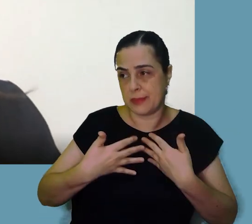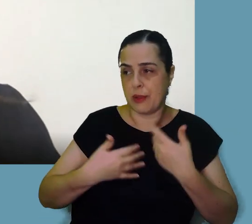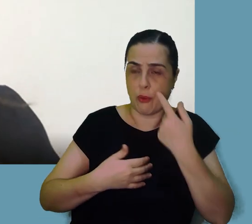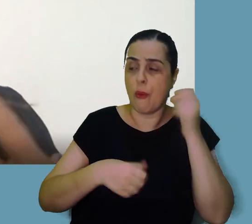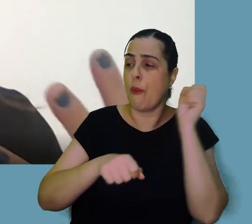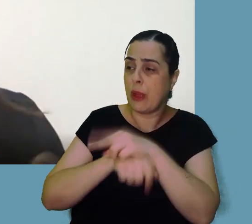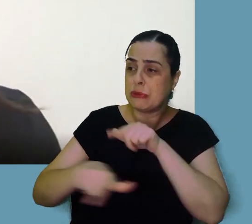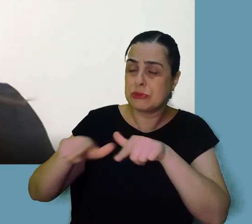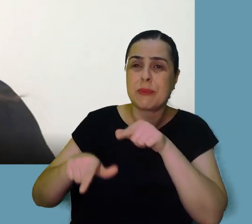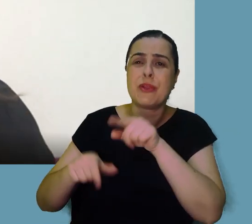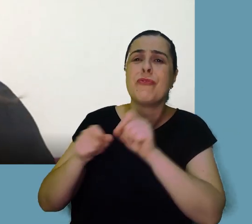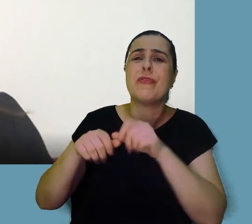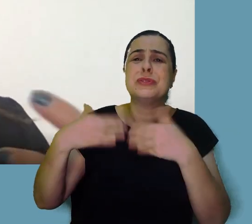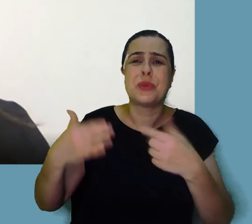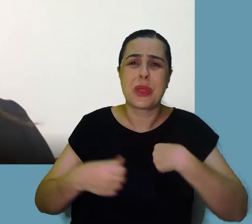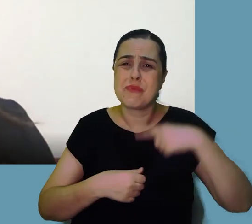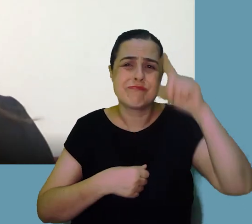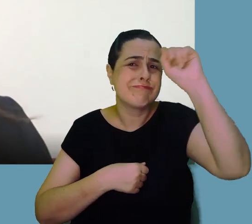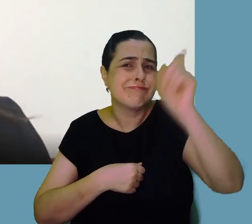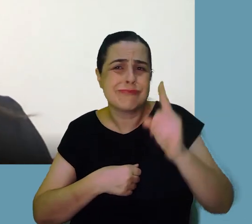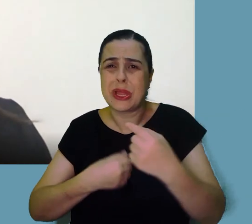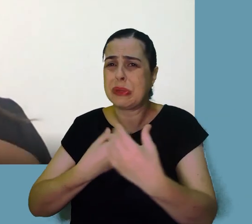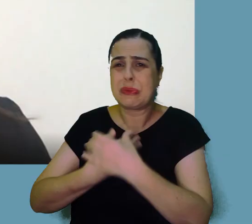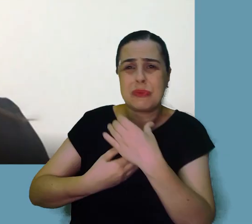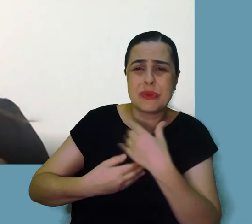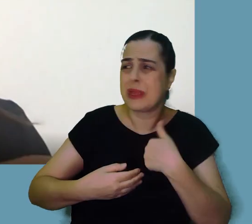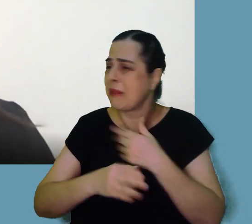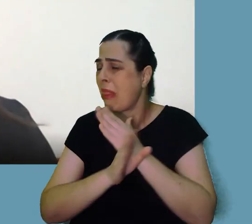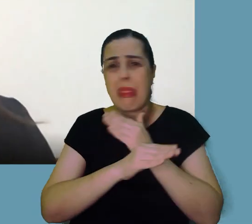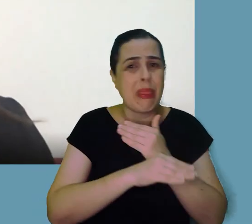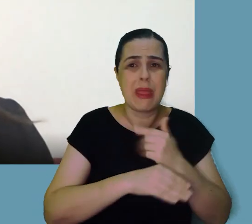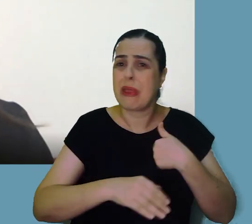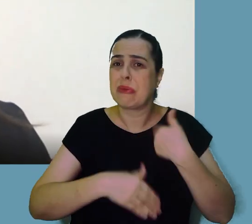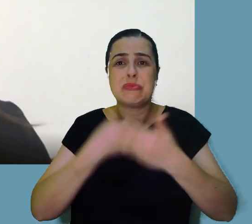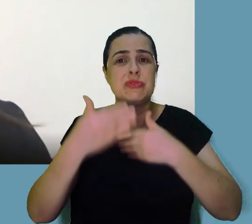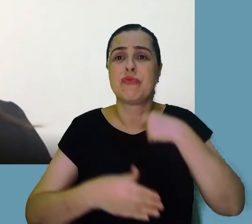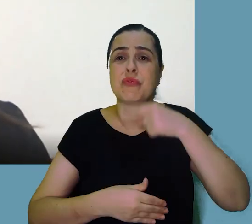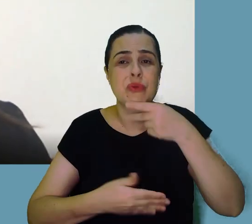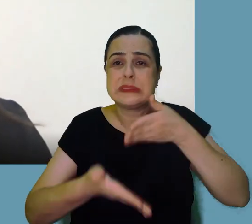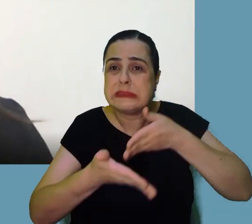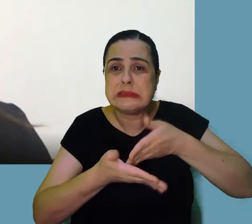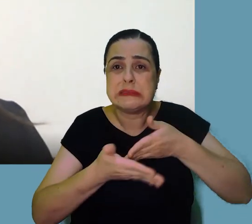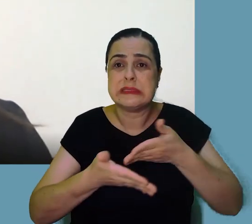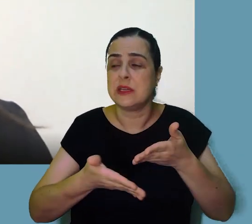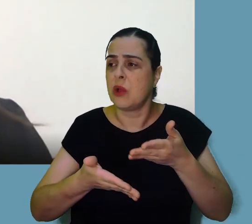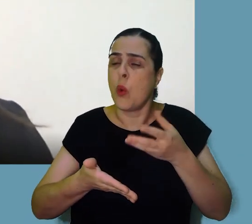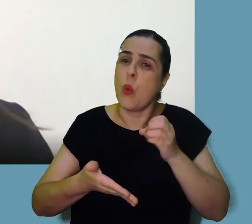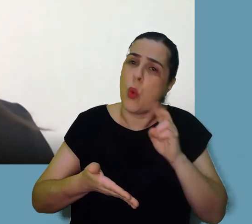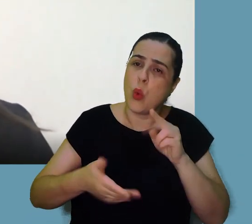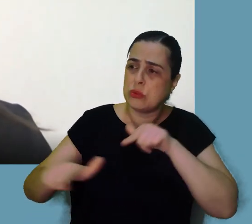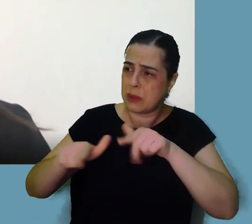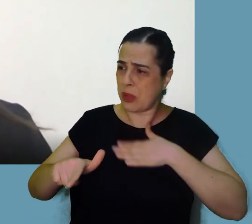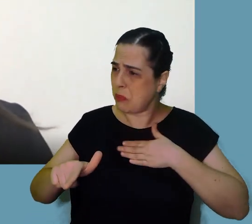organização, eu não sei muito bem o que eu tenho que fazer, para onde eu vou, então eu não me sinto desenvolvido, ou eu não vejo a importância do